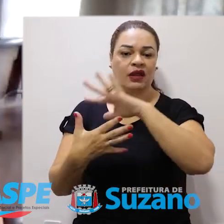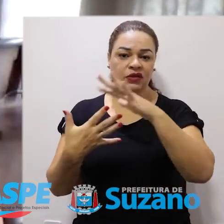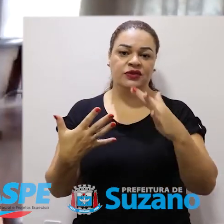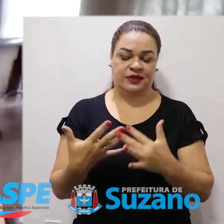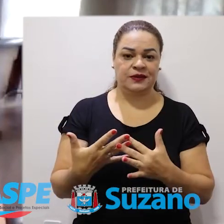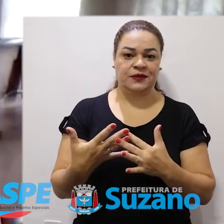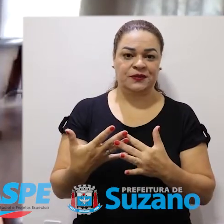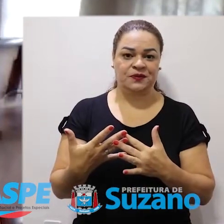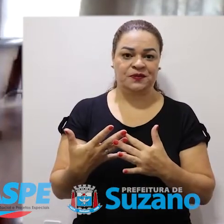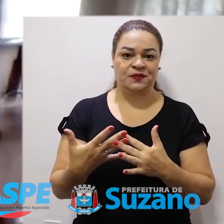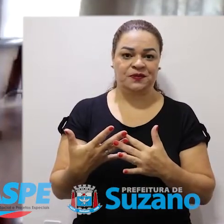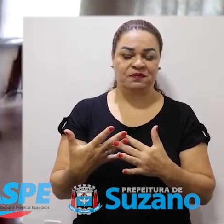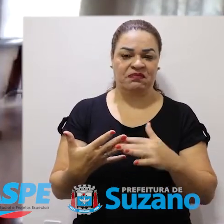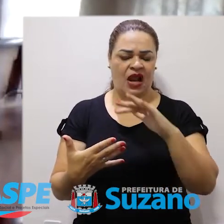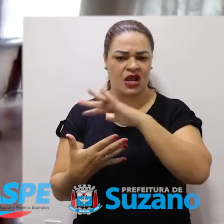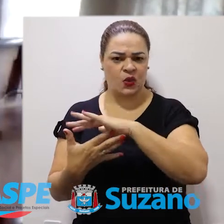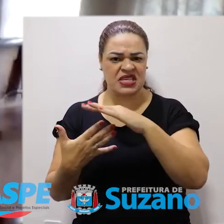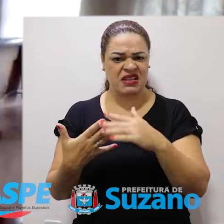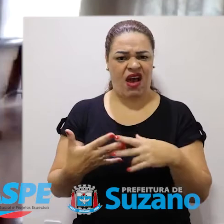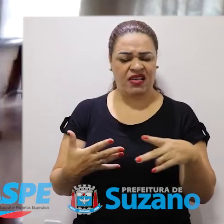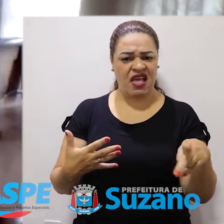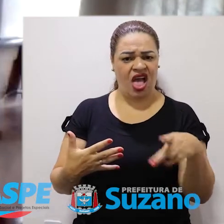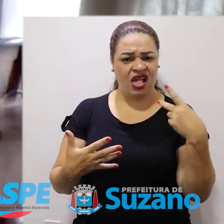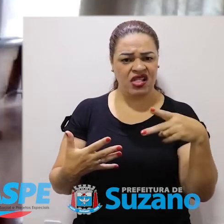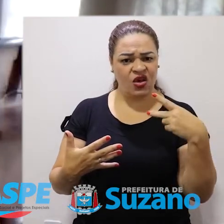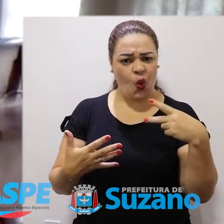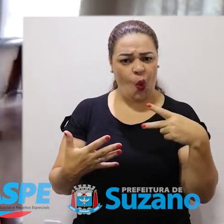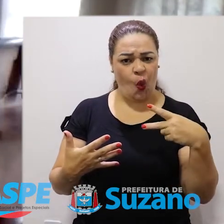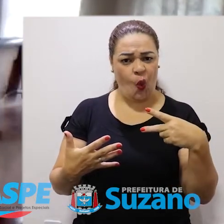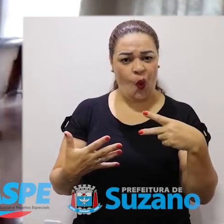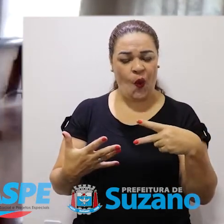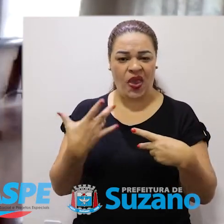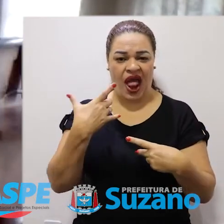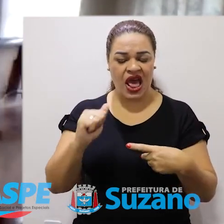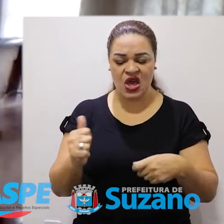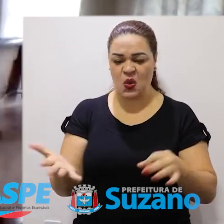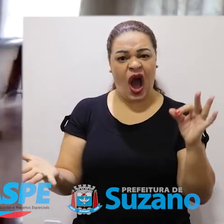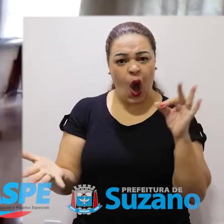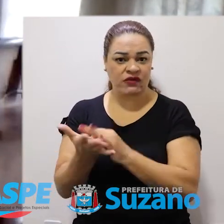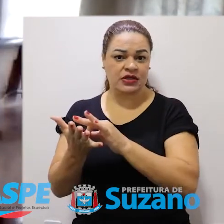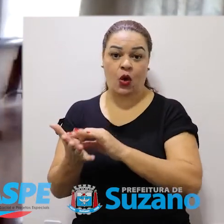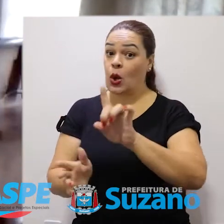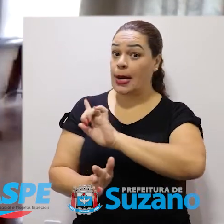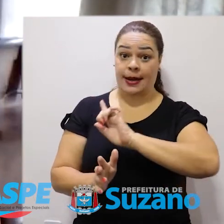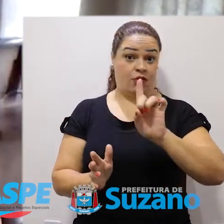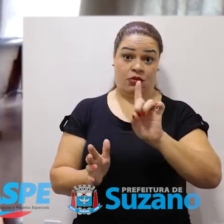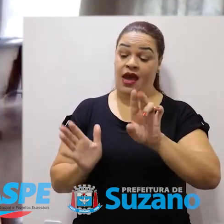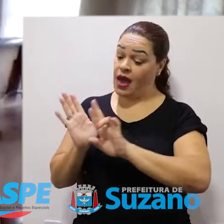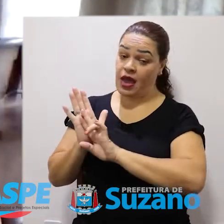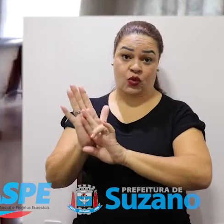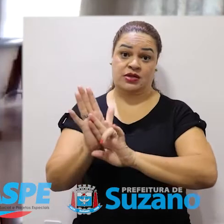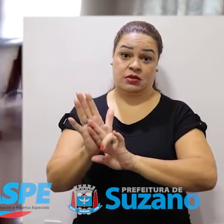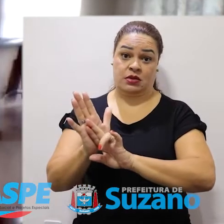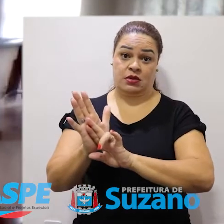esse ponto, né? Língua de sinais não é a segunda língua oficial do Brasil, não. Ela é uma língua reconhecida, tá? Língua oficial